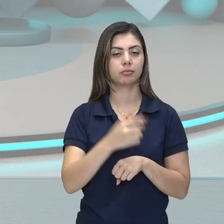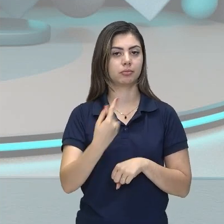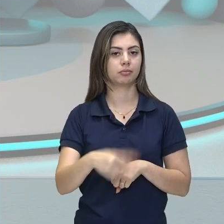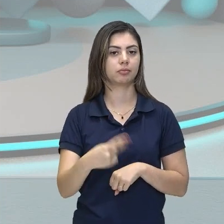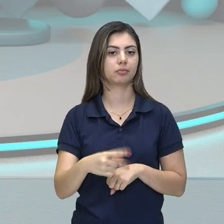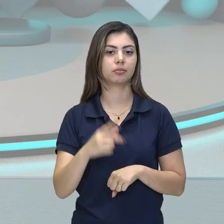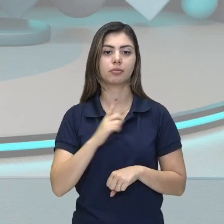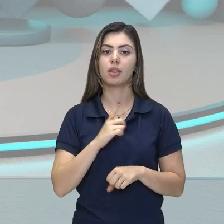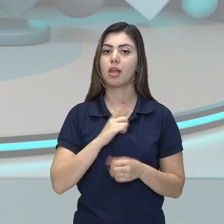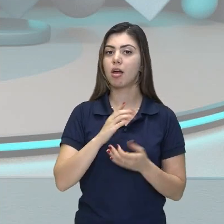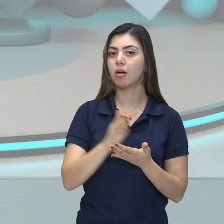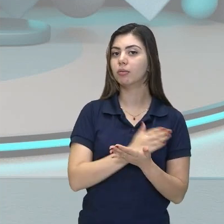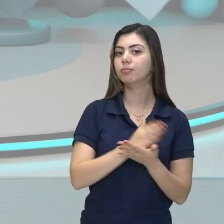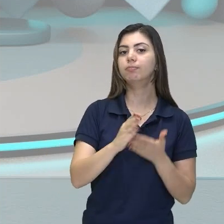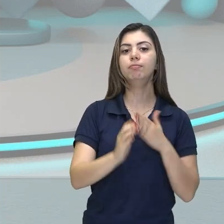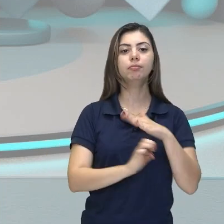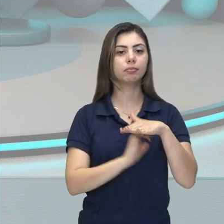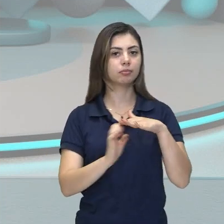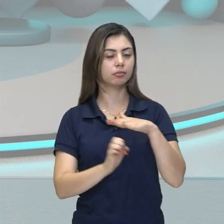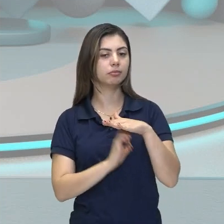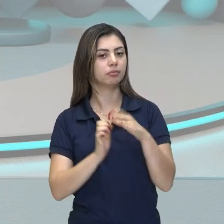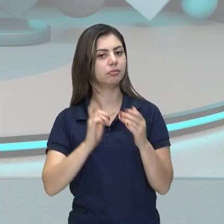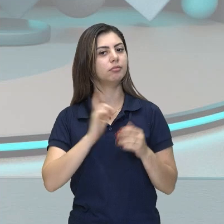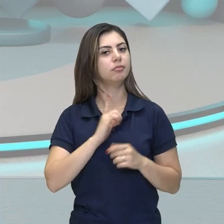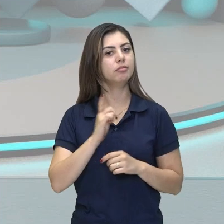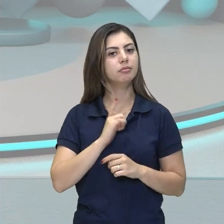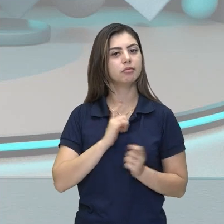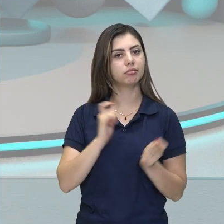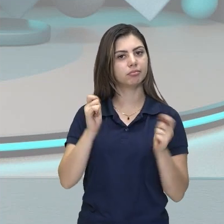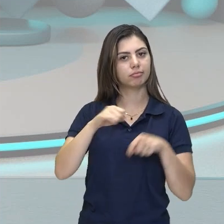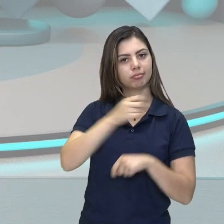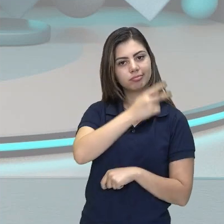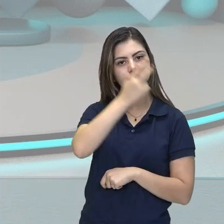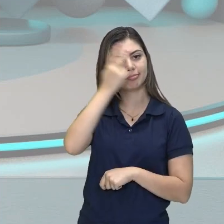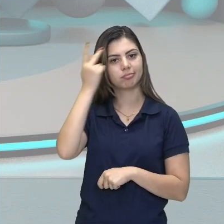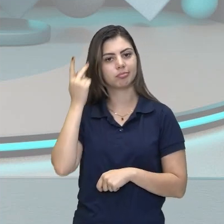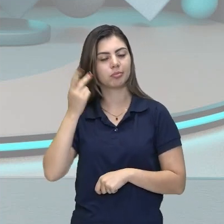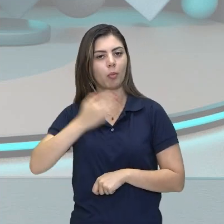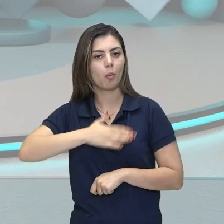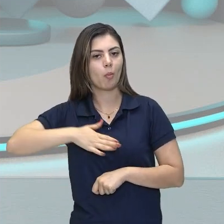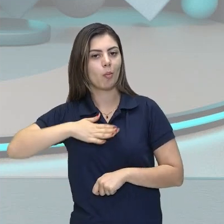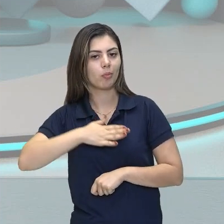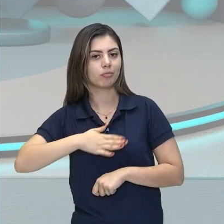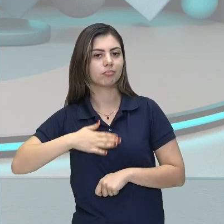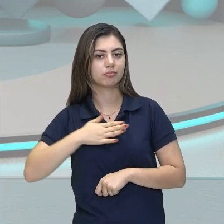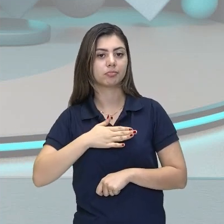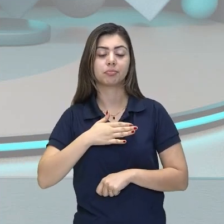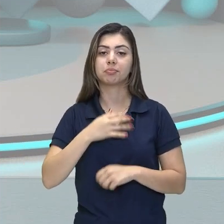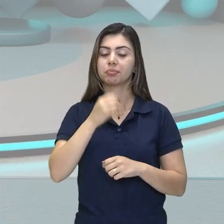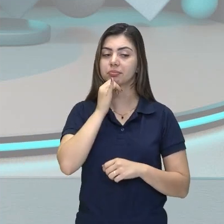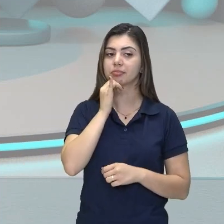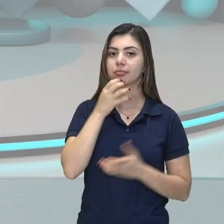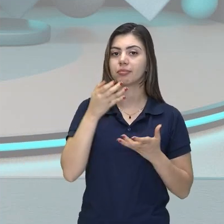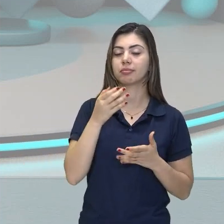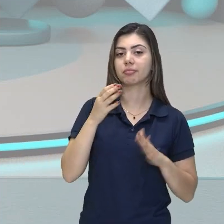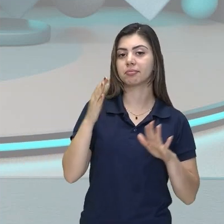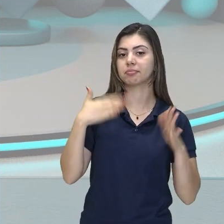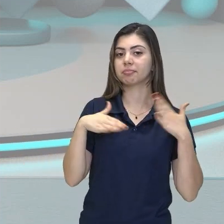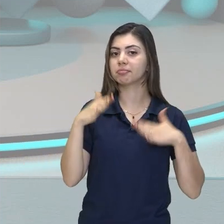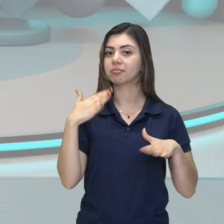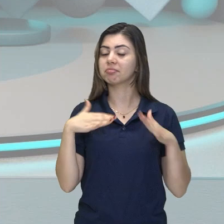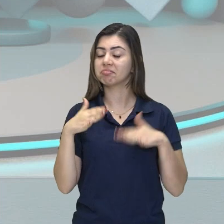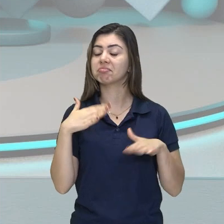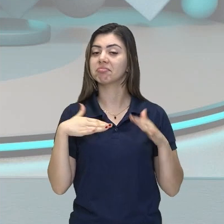tem algumas empresas que proporcionam isso aí, as pessoas que têm como, de repente, né, pagar para fazer um passeio desse, é muito